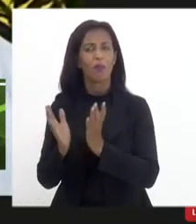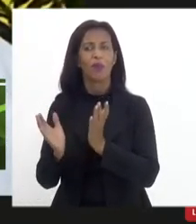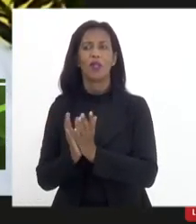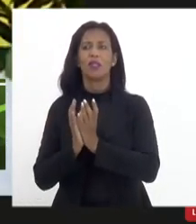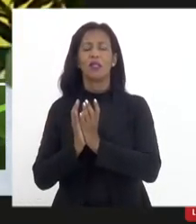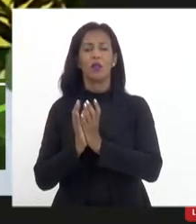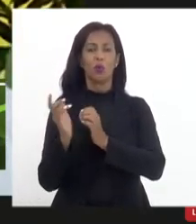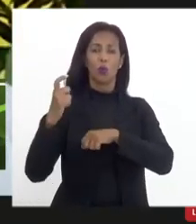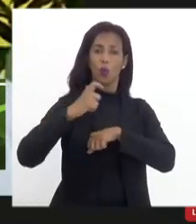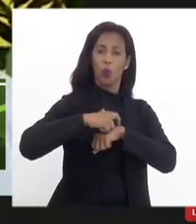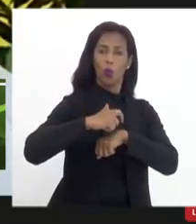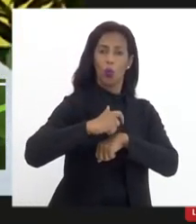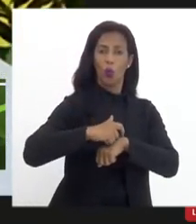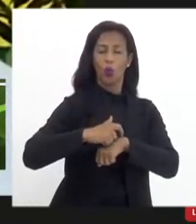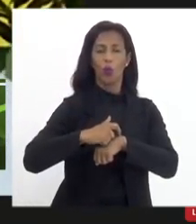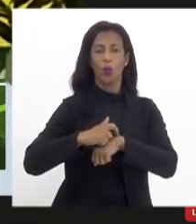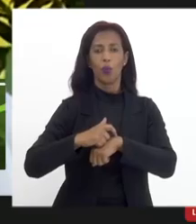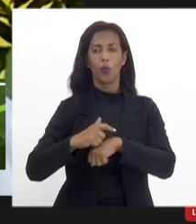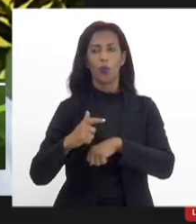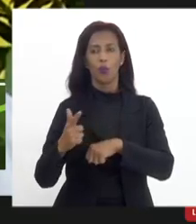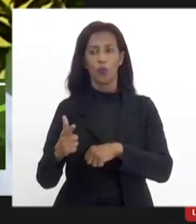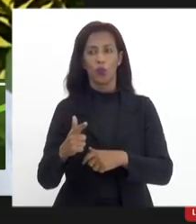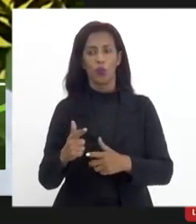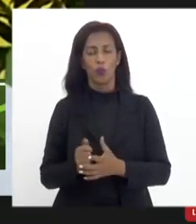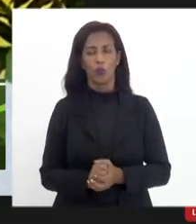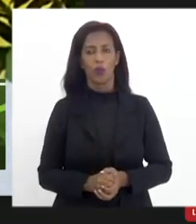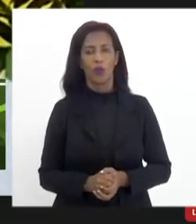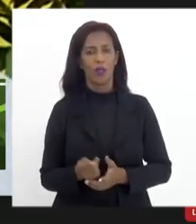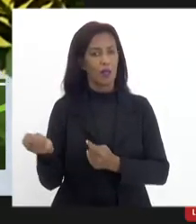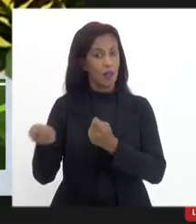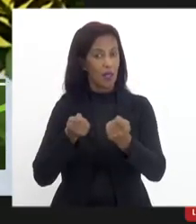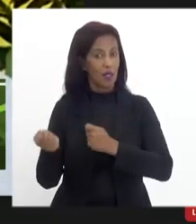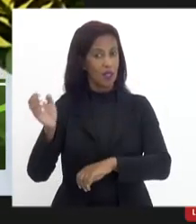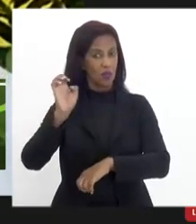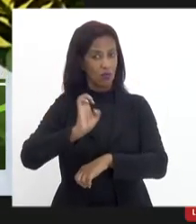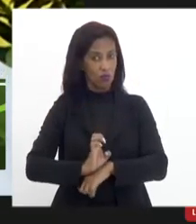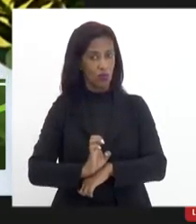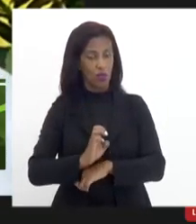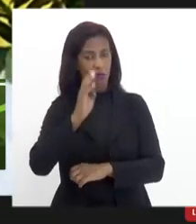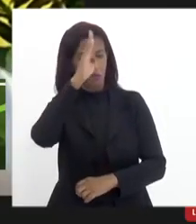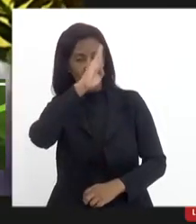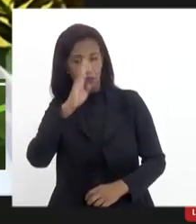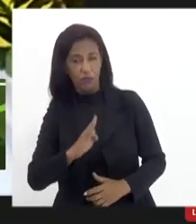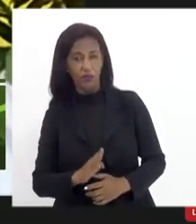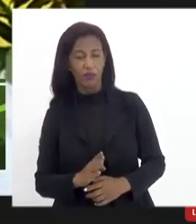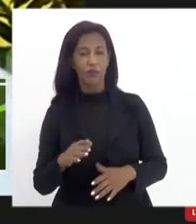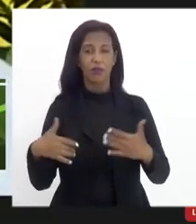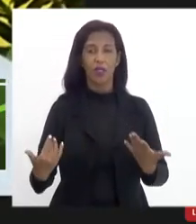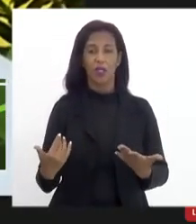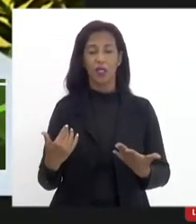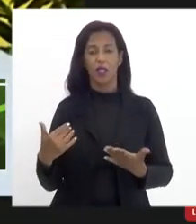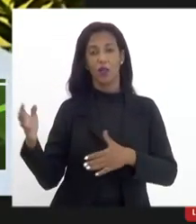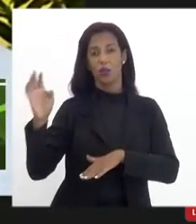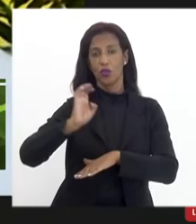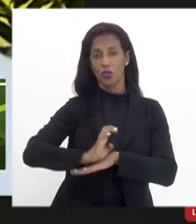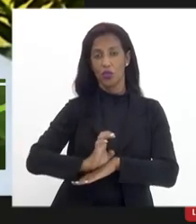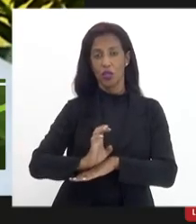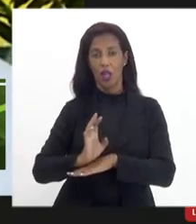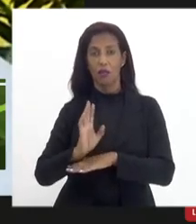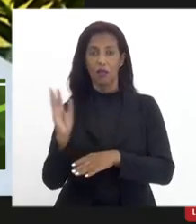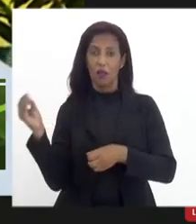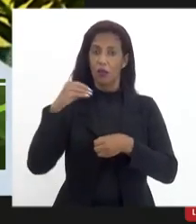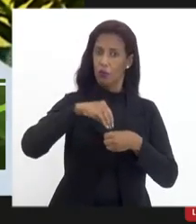do aumento da acentuação da crise financeira do Estado brasileiro, em que inclusive o Estado do Rio de Janeiro está